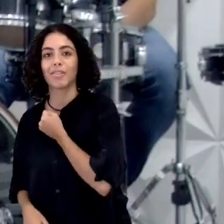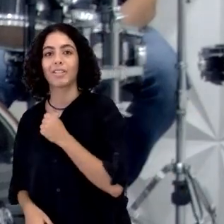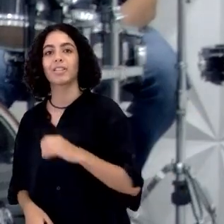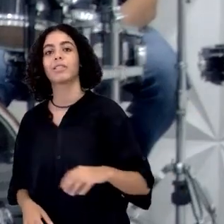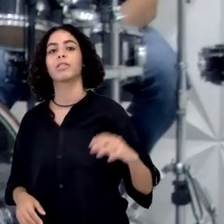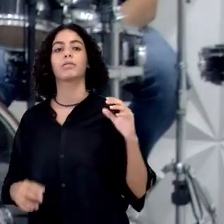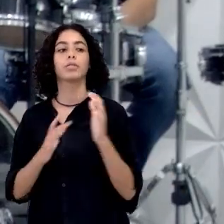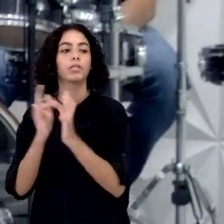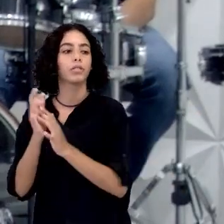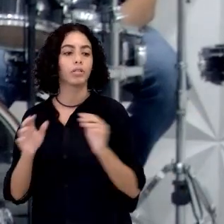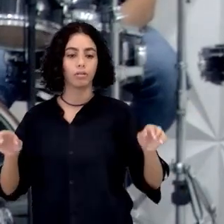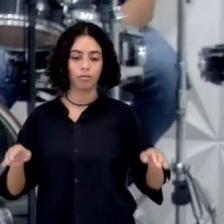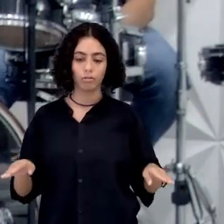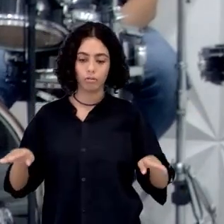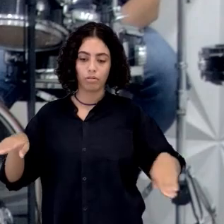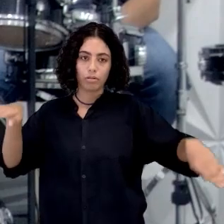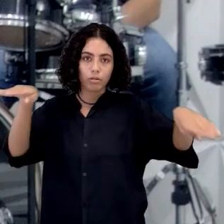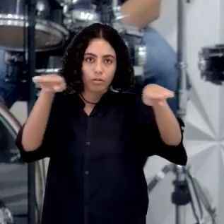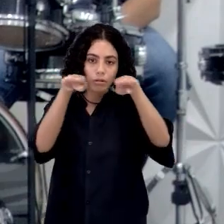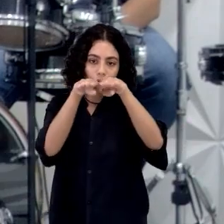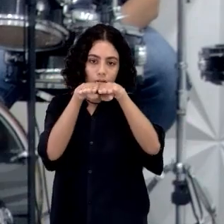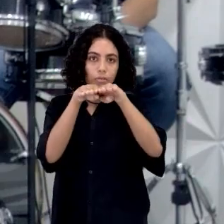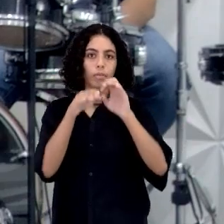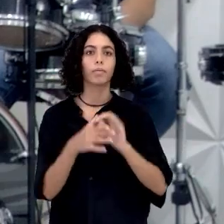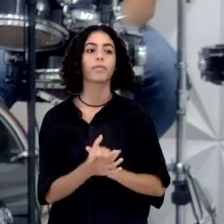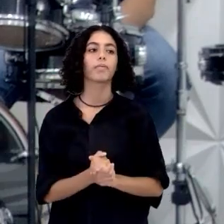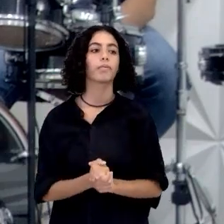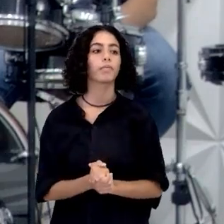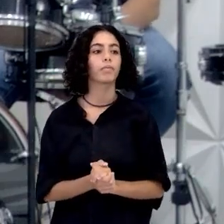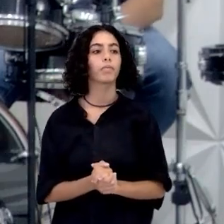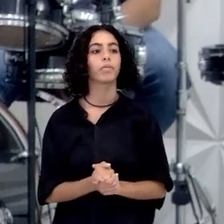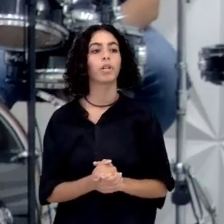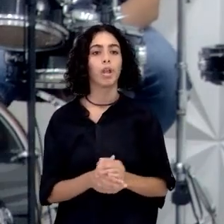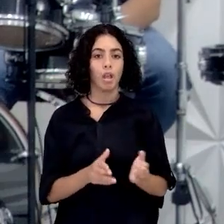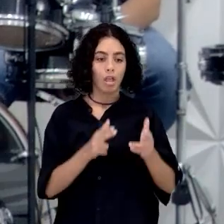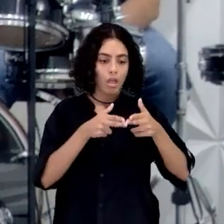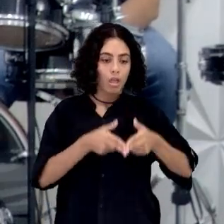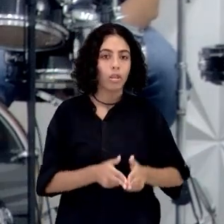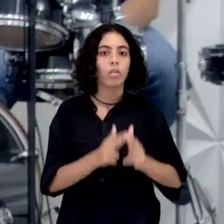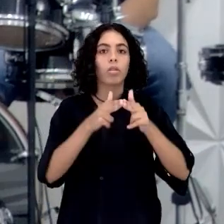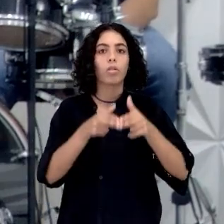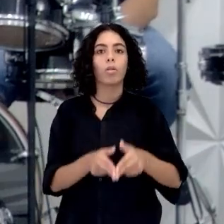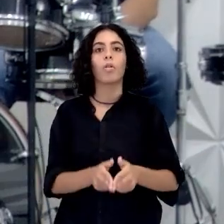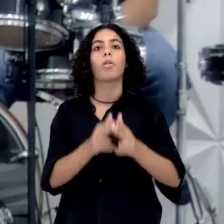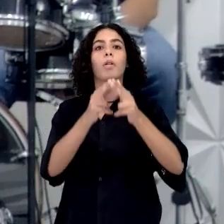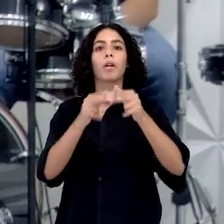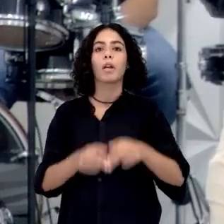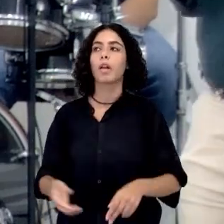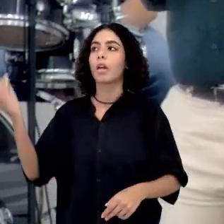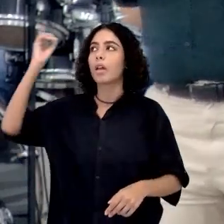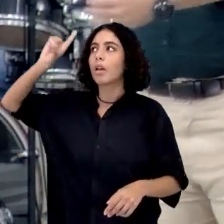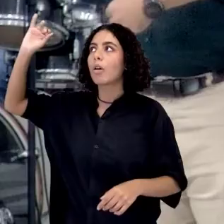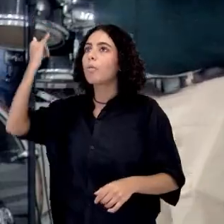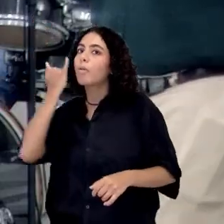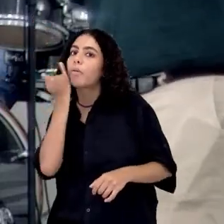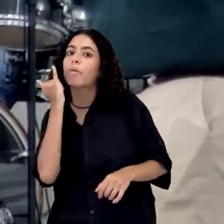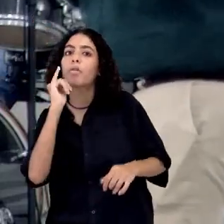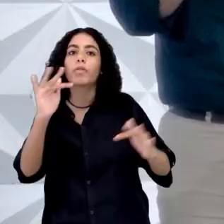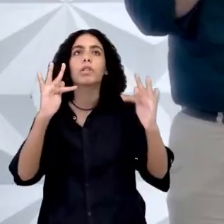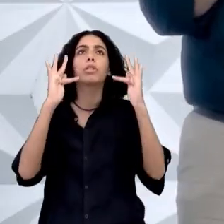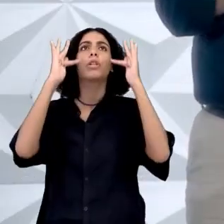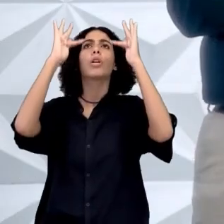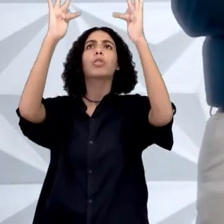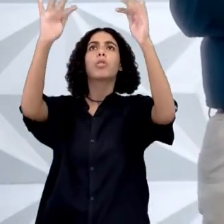verdade, irmãos, ela já era meio que uma profecia ali da salvação que Cristo trouxe na época da sua morte, da